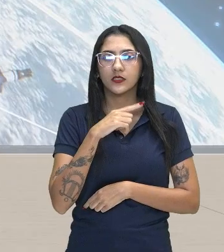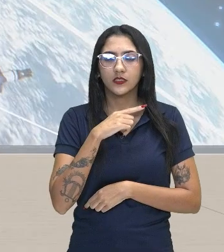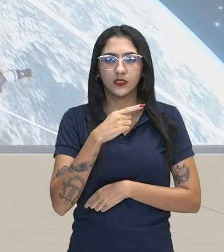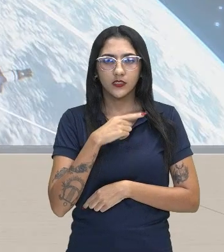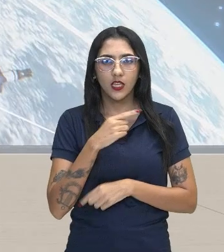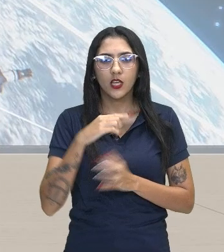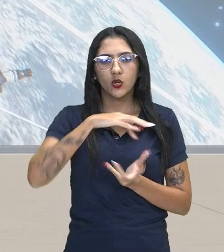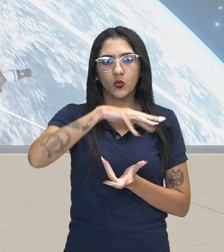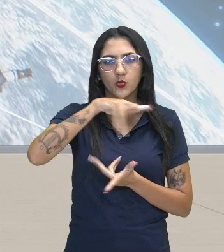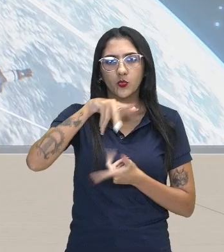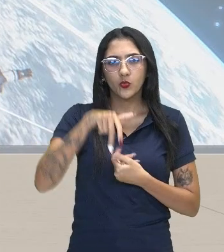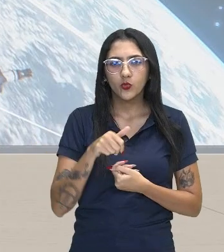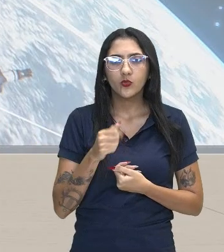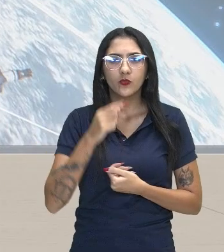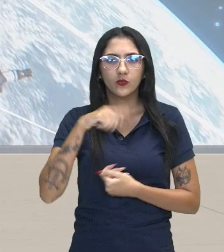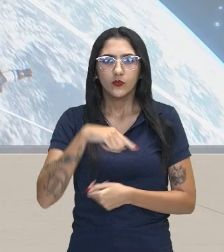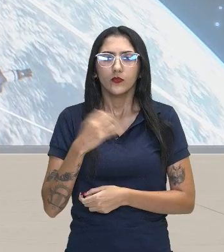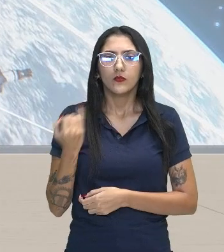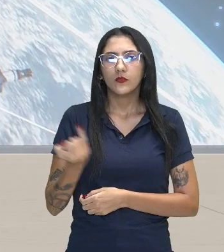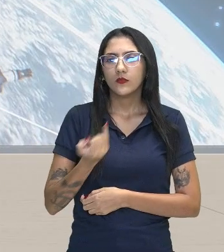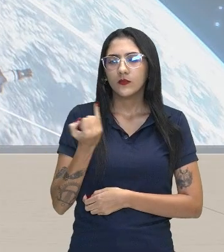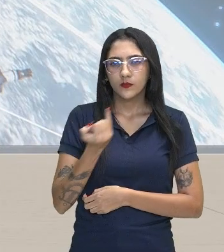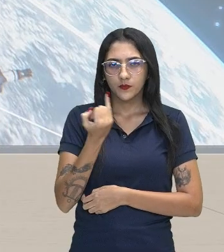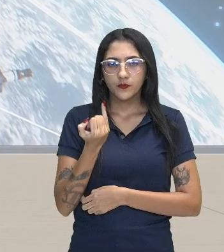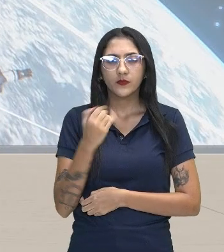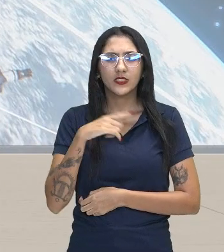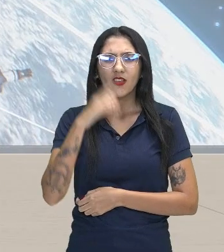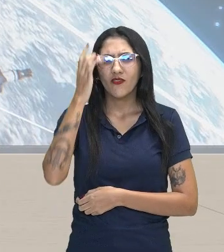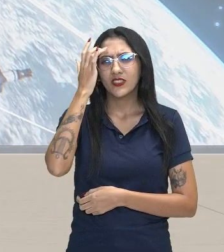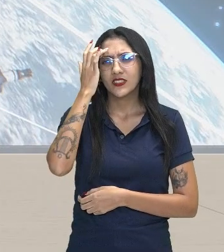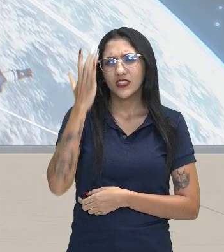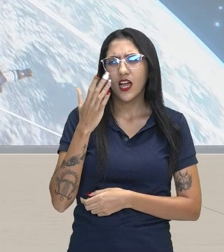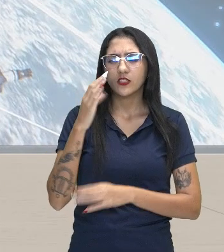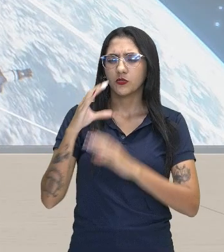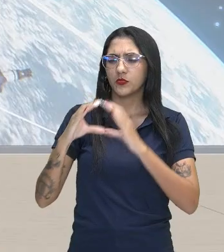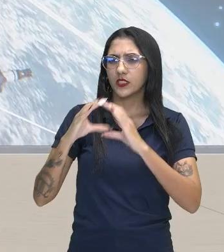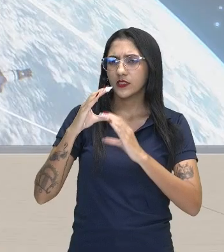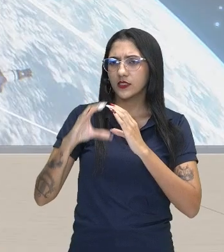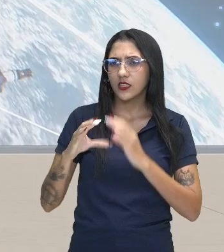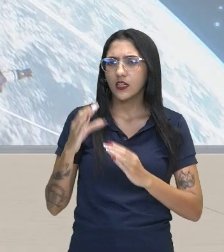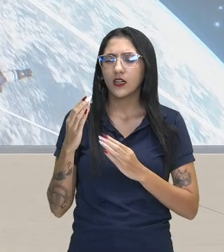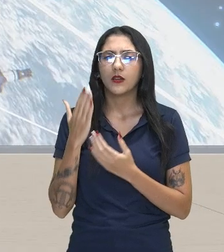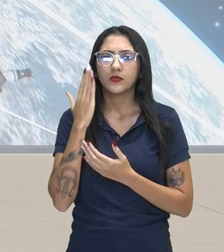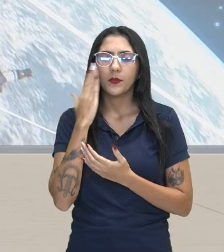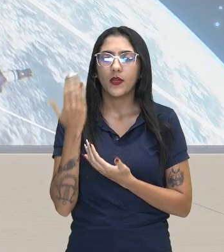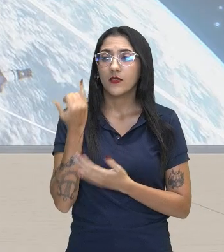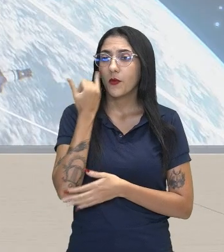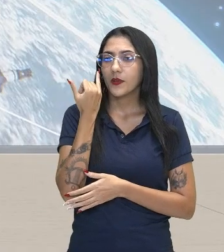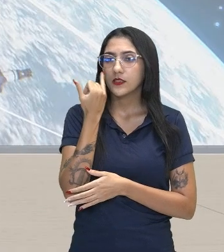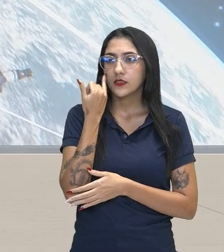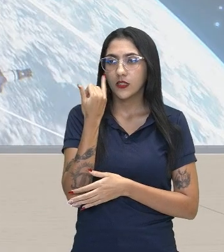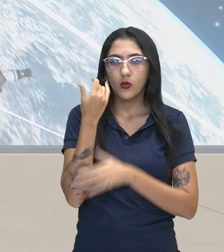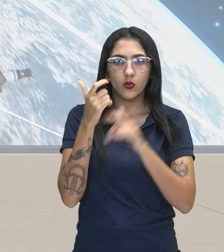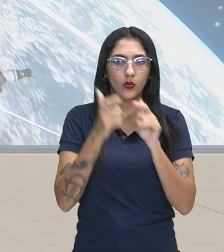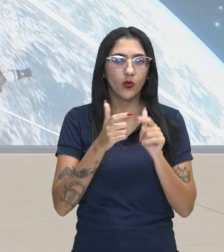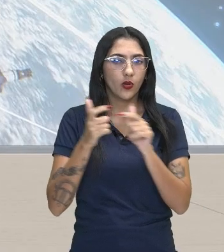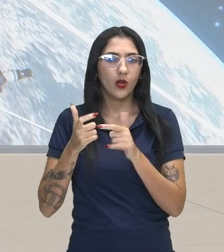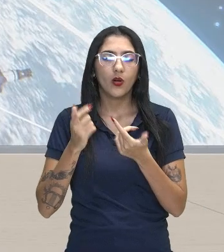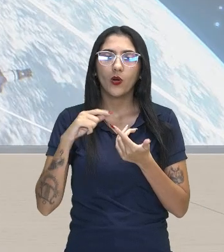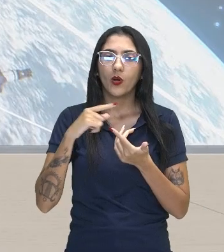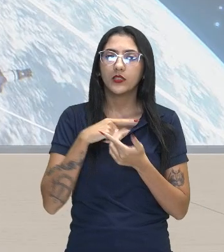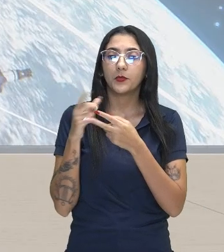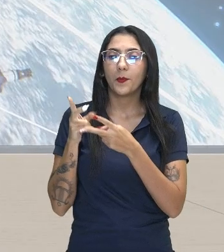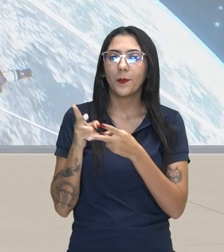planeta, gente, a importância dessa facilidade de comunicação, de localização, né, isso vai